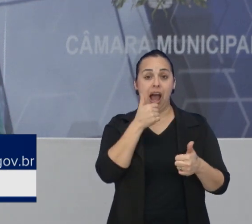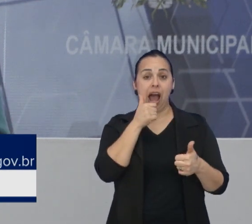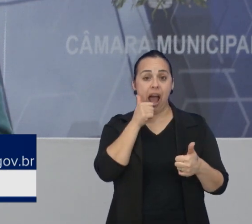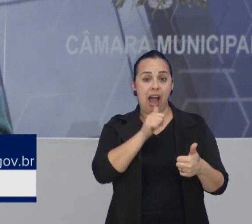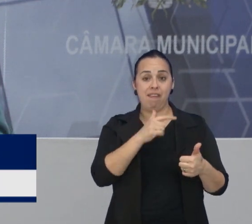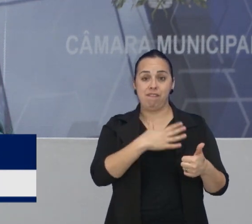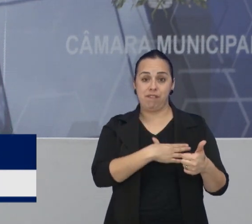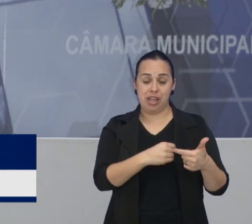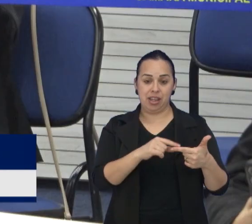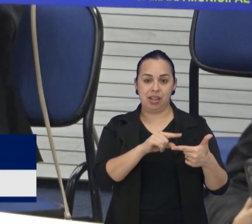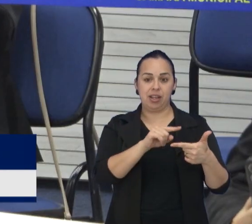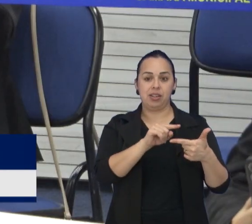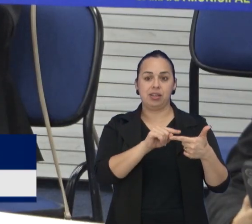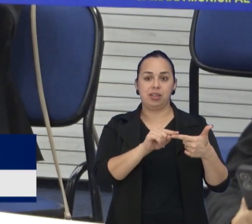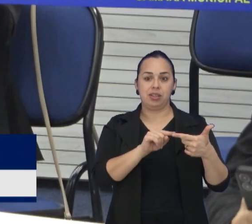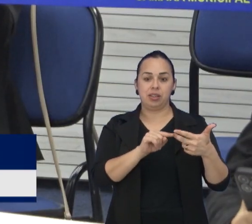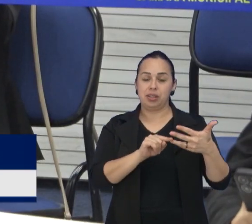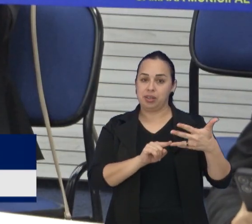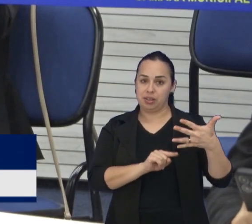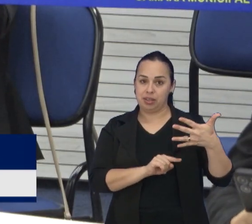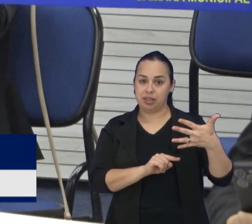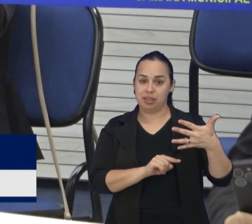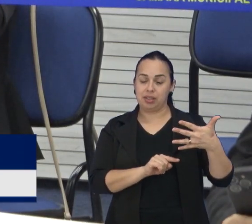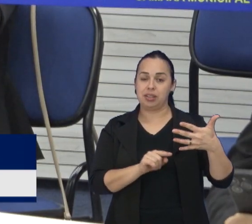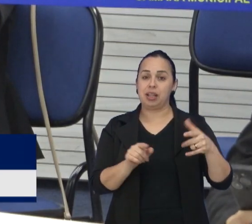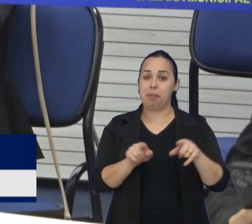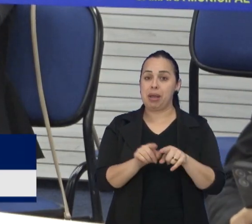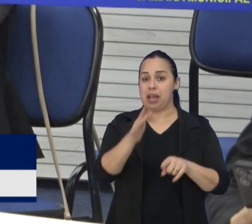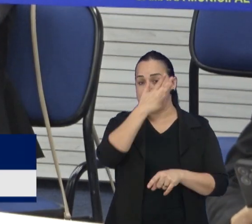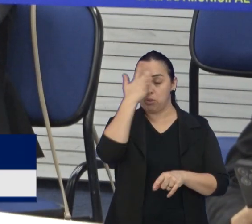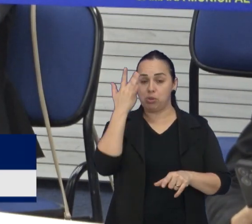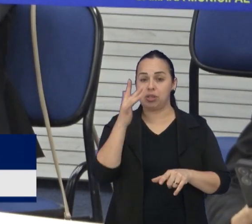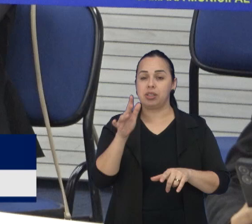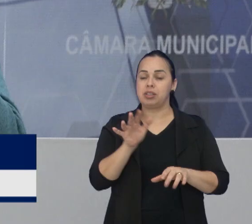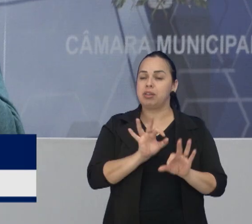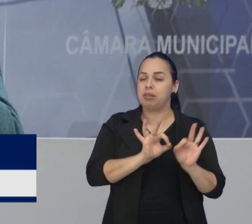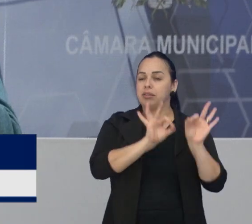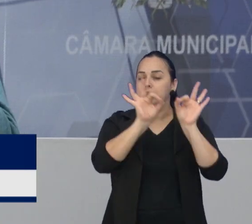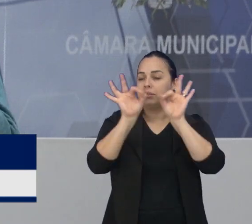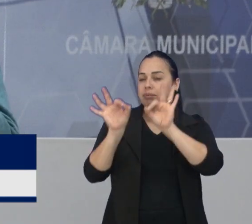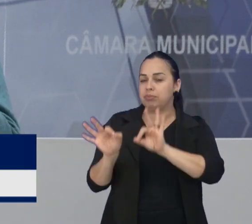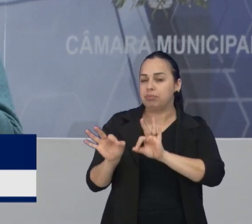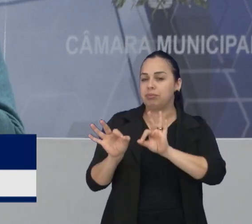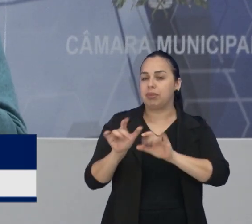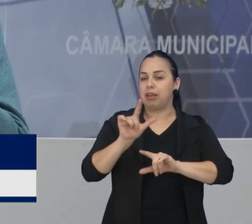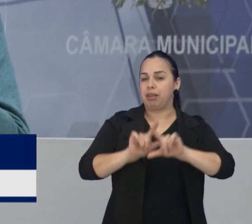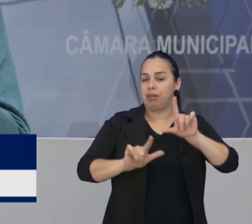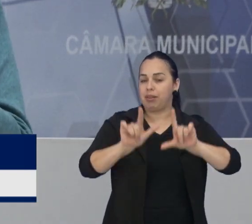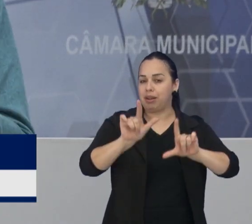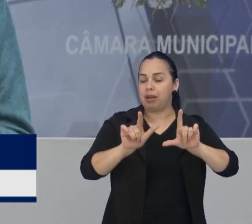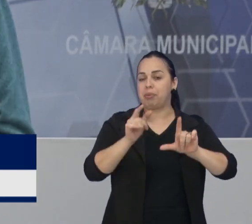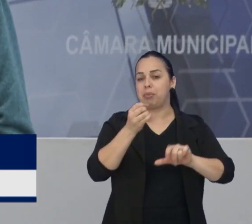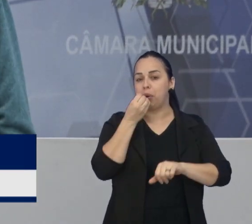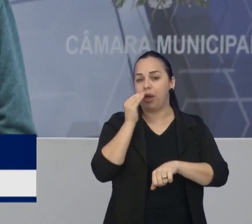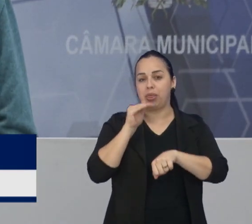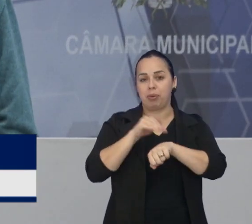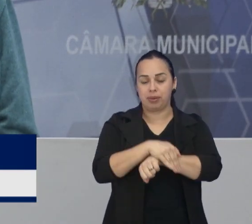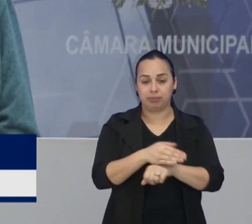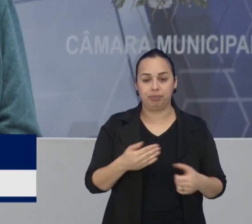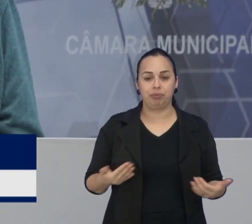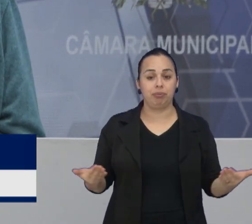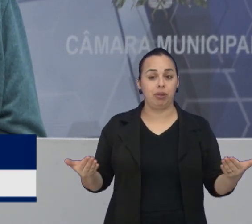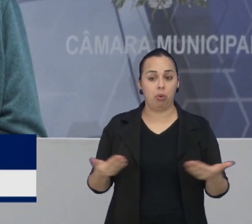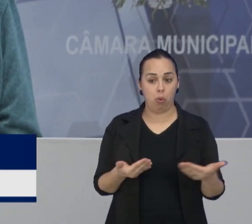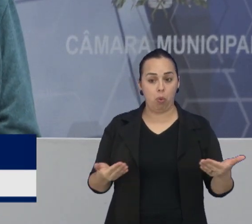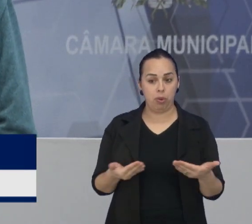Mota, e outros familiares que estão assistindo essa sessão dessa homenagem pela TV Câmara. Hoje, no